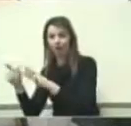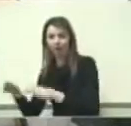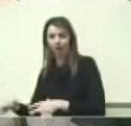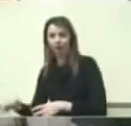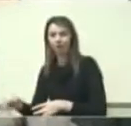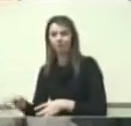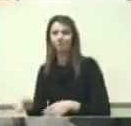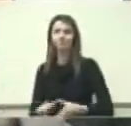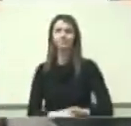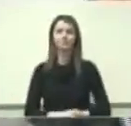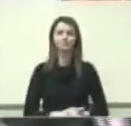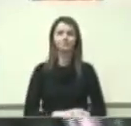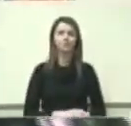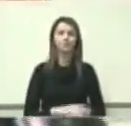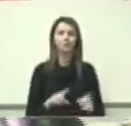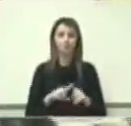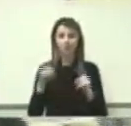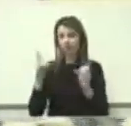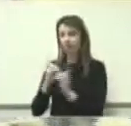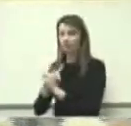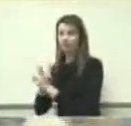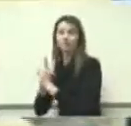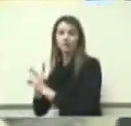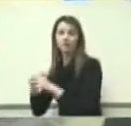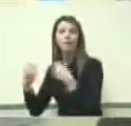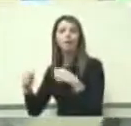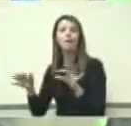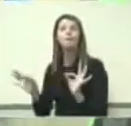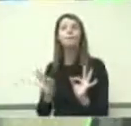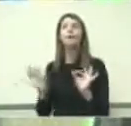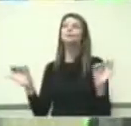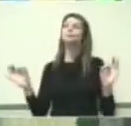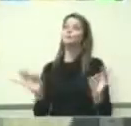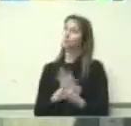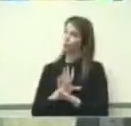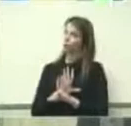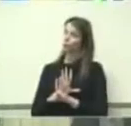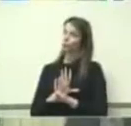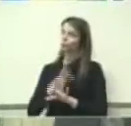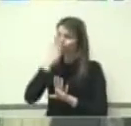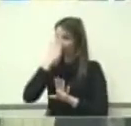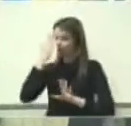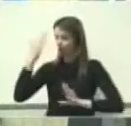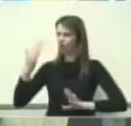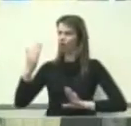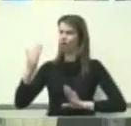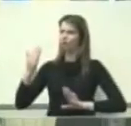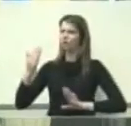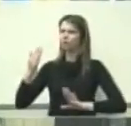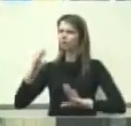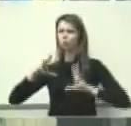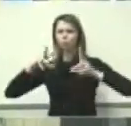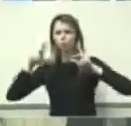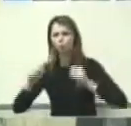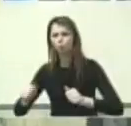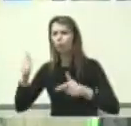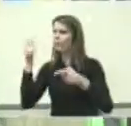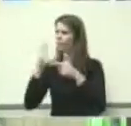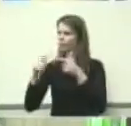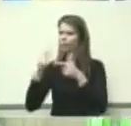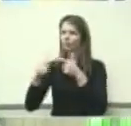mas ele tinha o que estar preparados para enfrentá-las sim em todas as tempestades possíveis a partir daquele